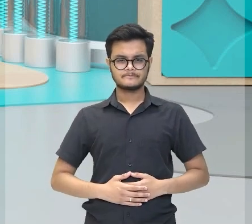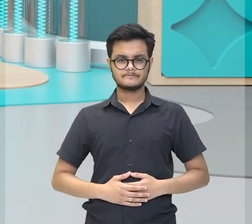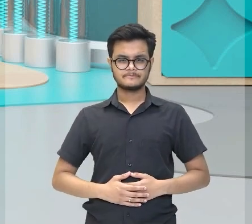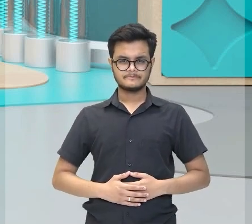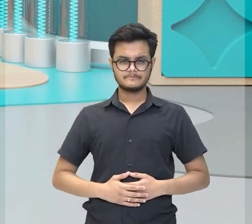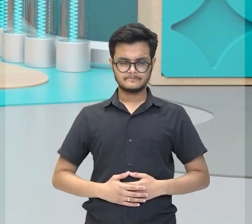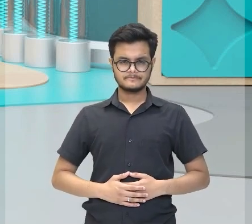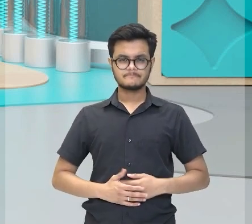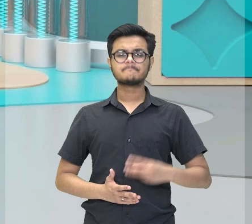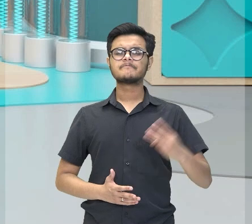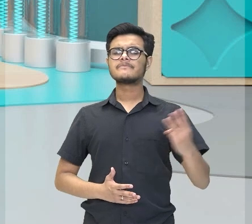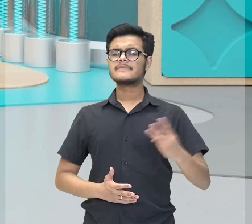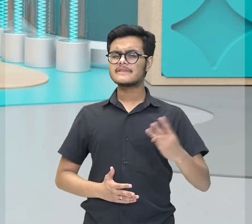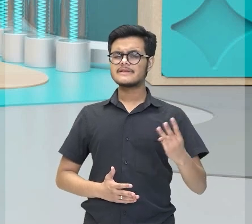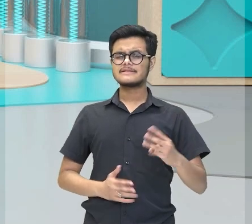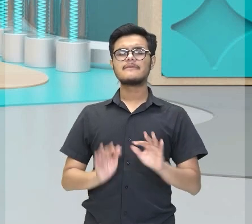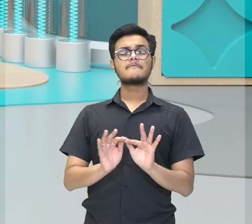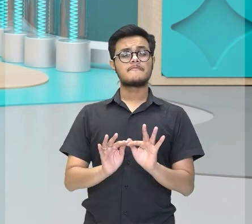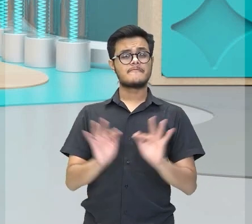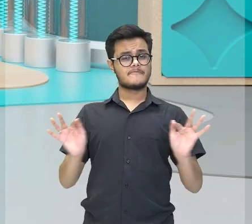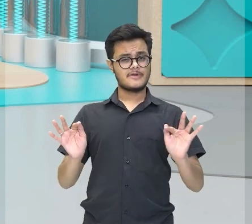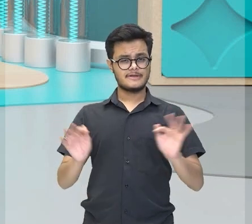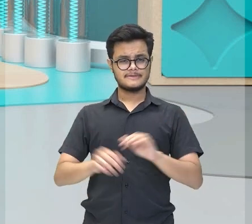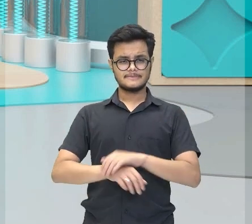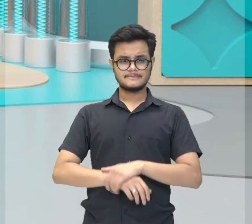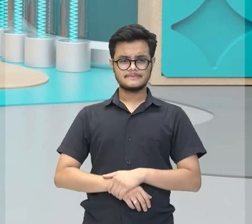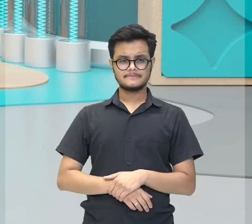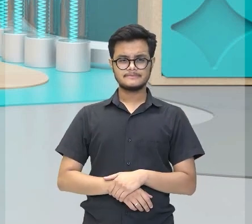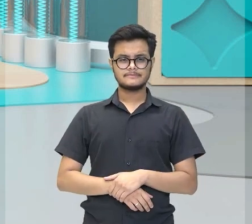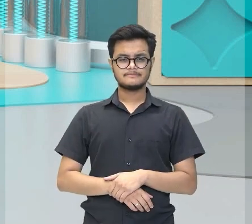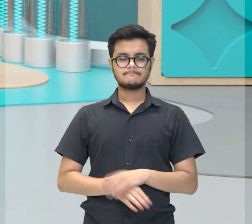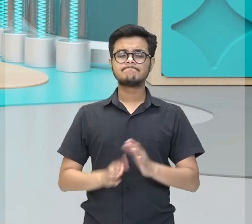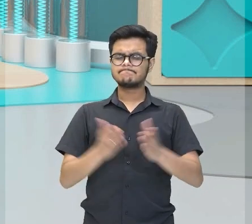nosso terceiro e último exemplo introdutório.